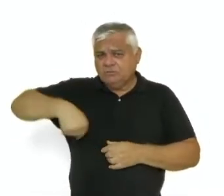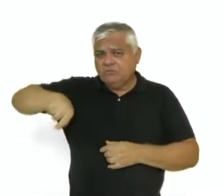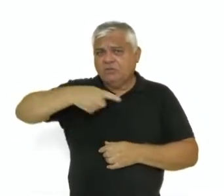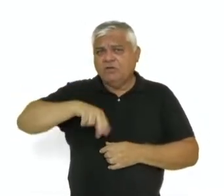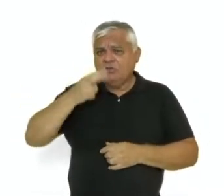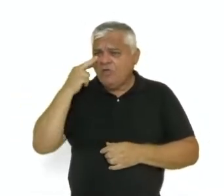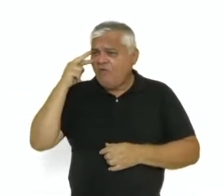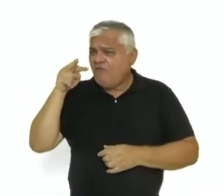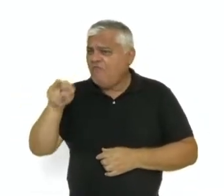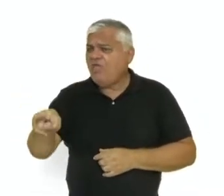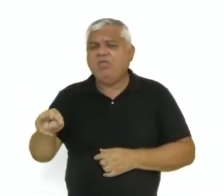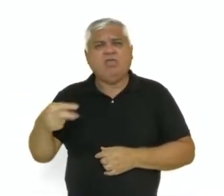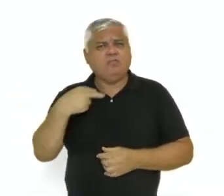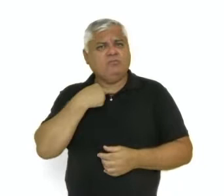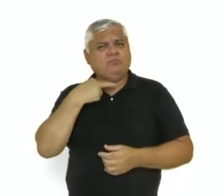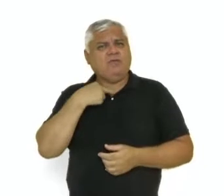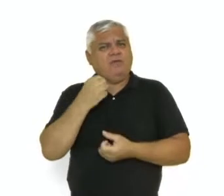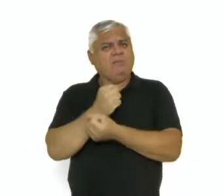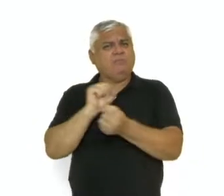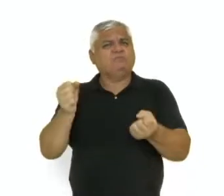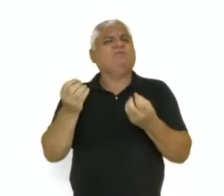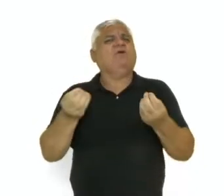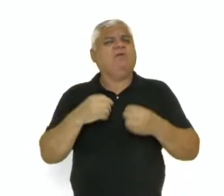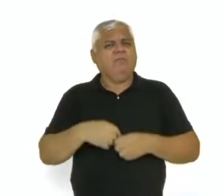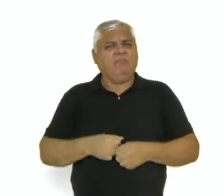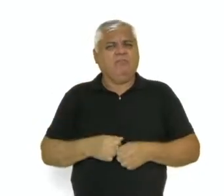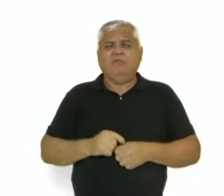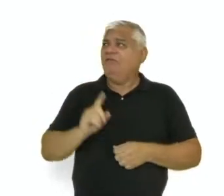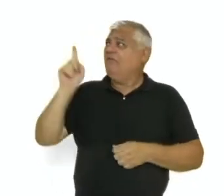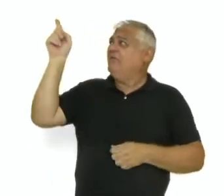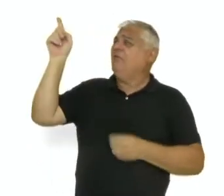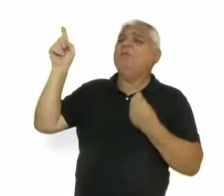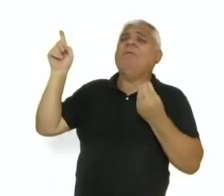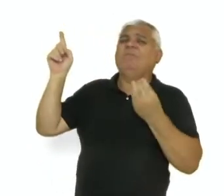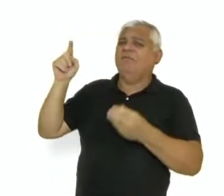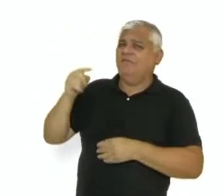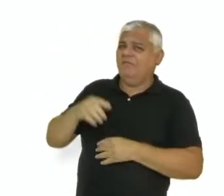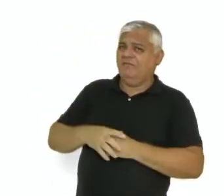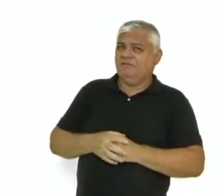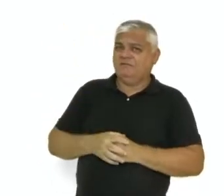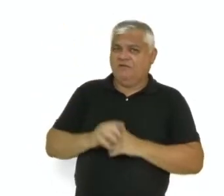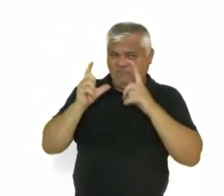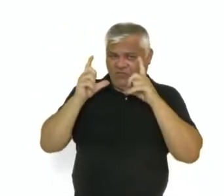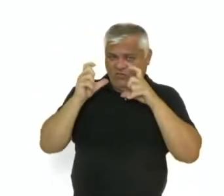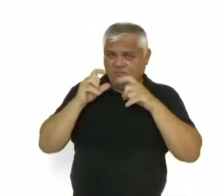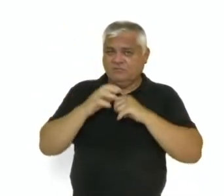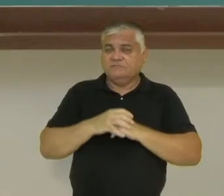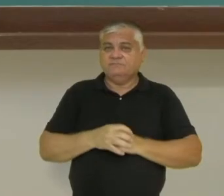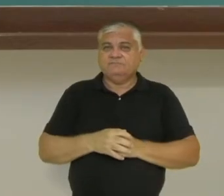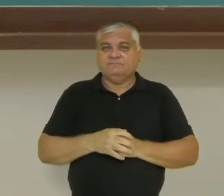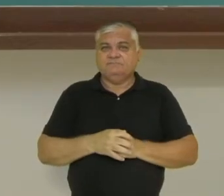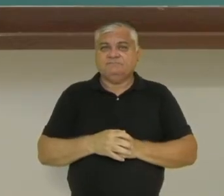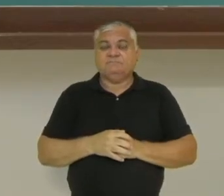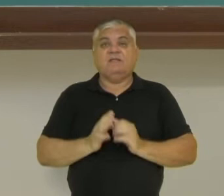ver uma célula a olho nu. Como que você colocou ela aí? Aham. Recorda você que graças a